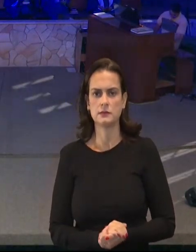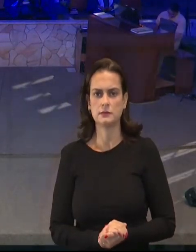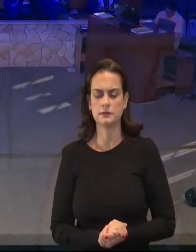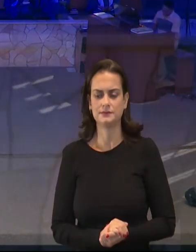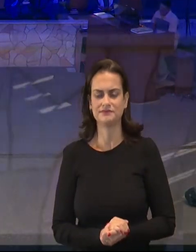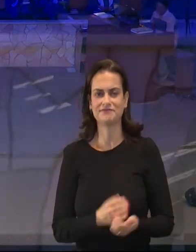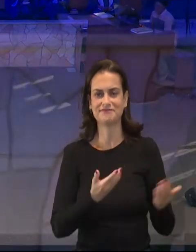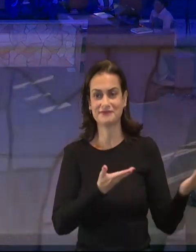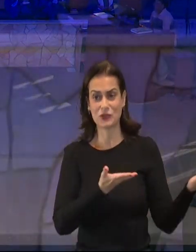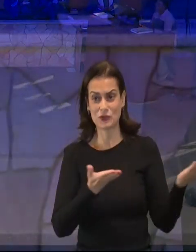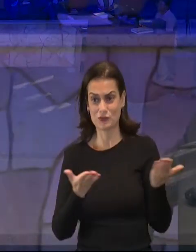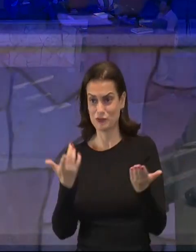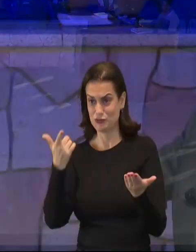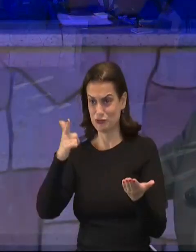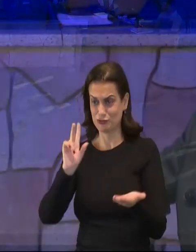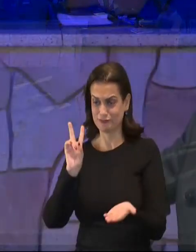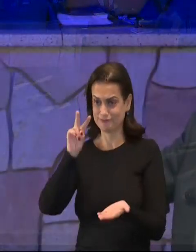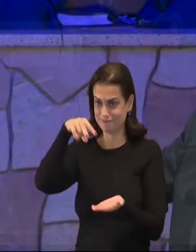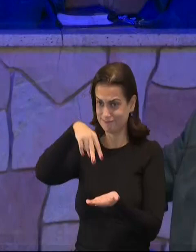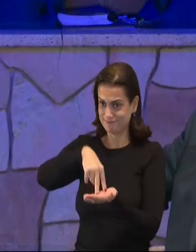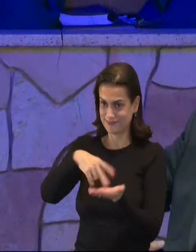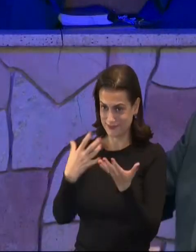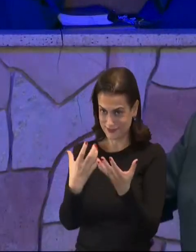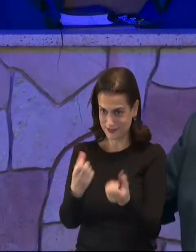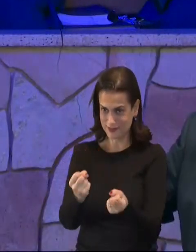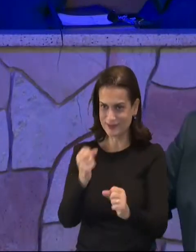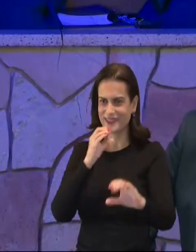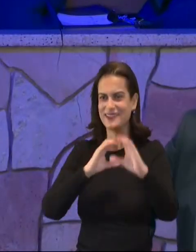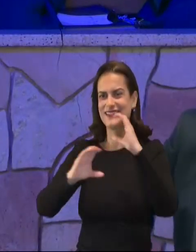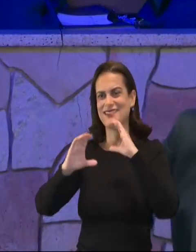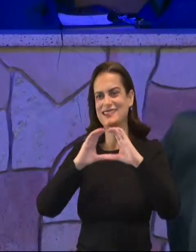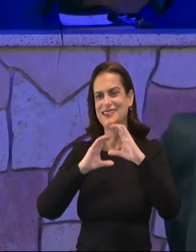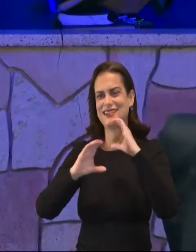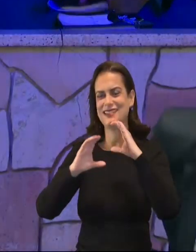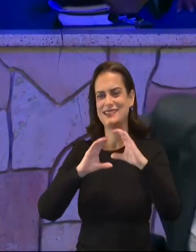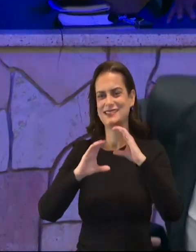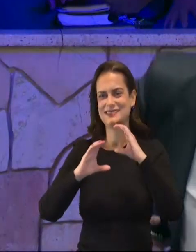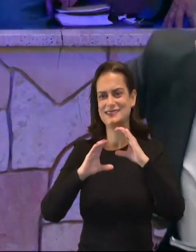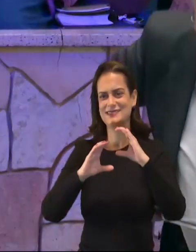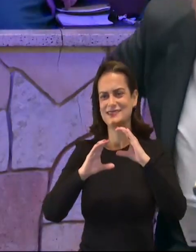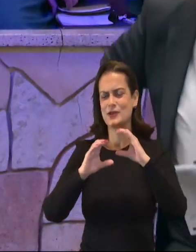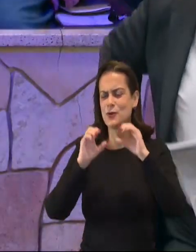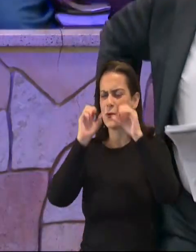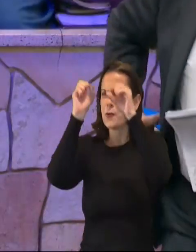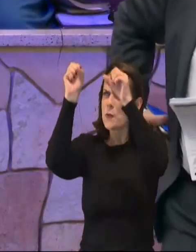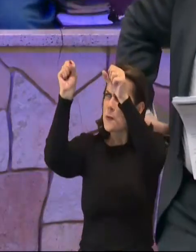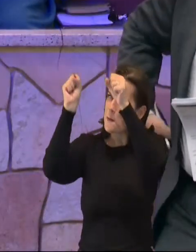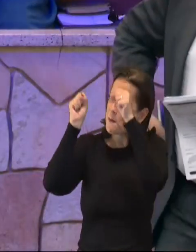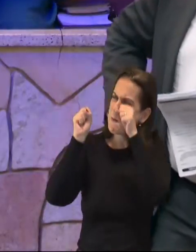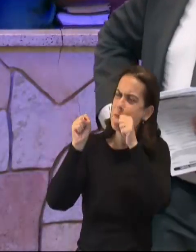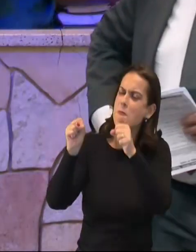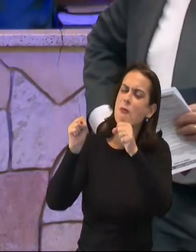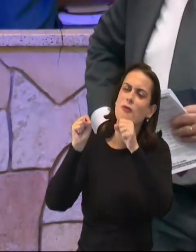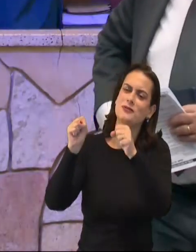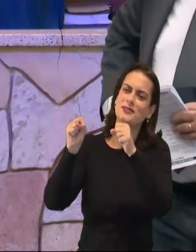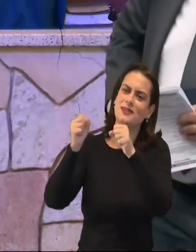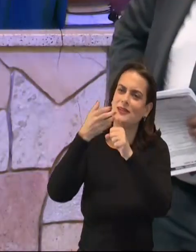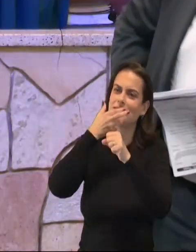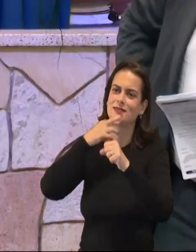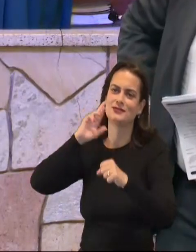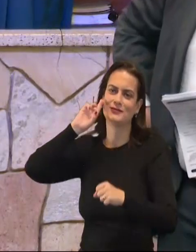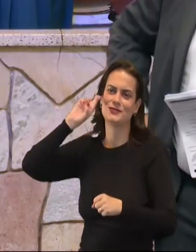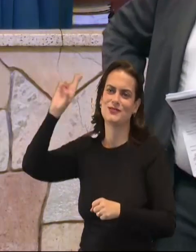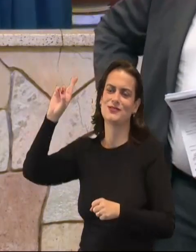Eu convido mais uma vez a igreja a se colocar em pé e juntos cantemos sobre este poder, o poder do nosso